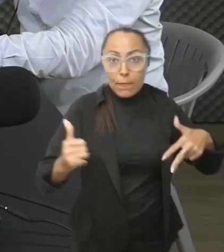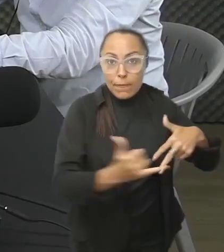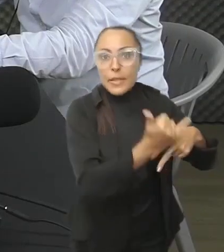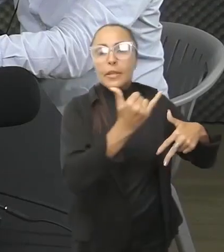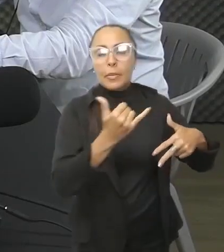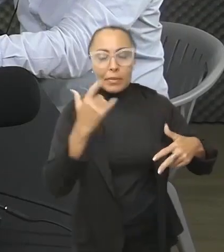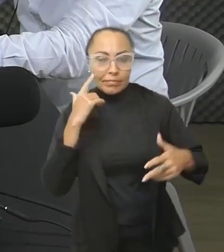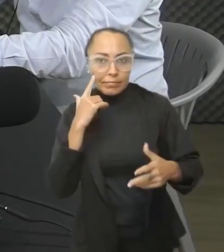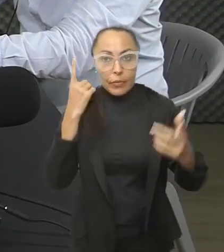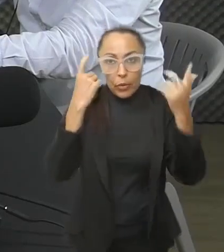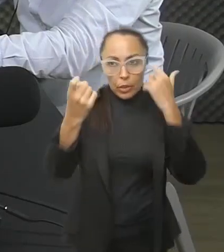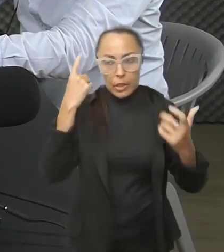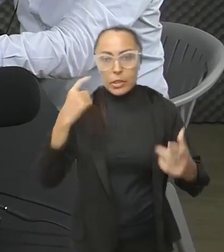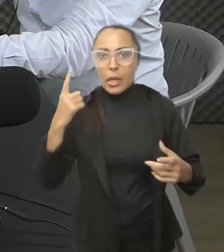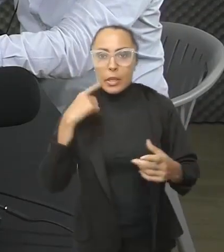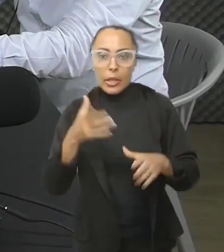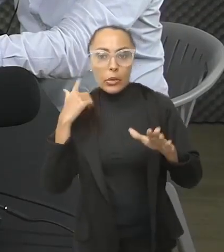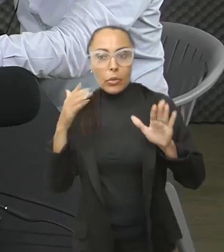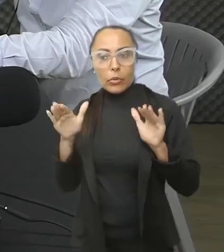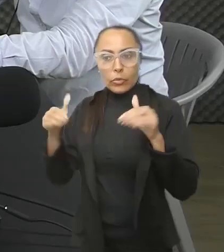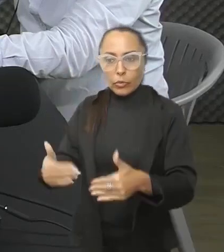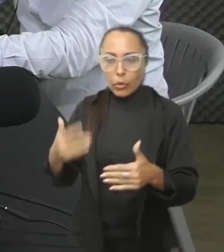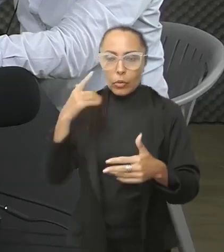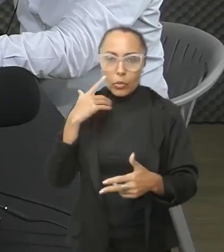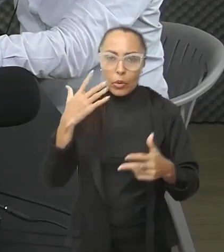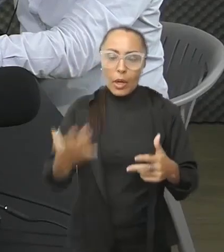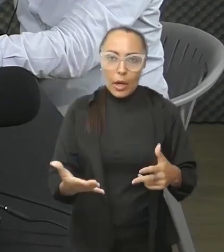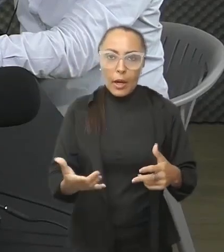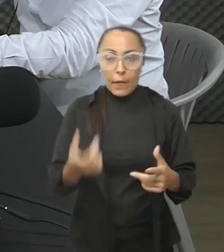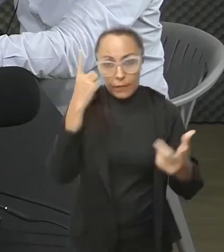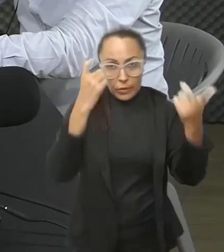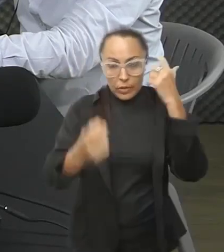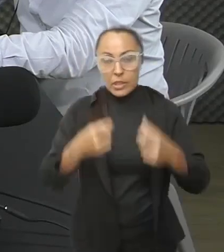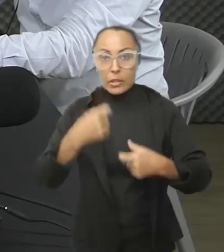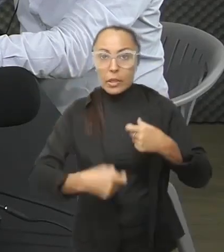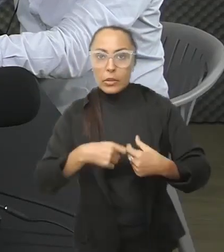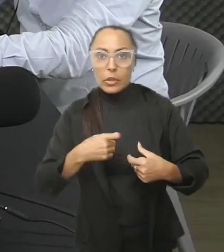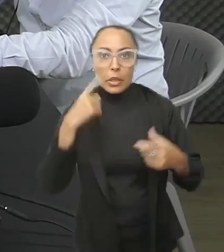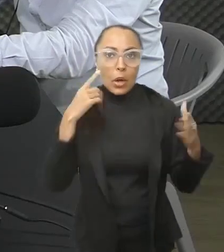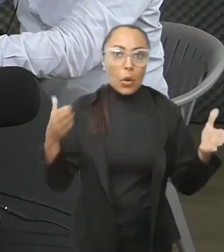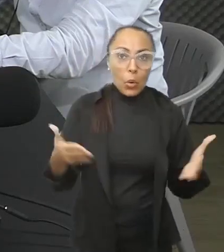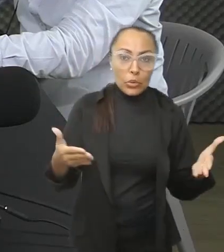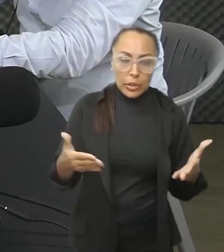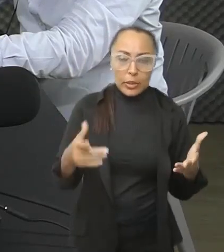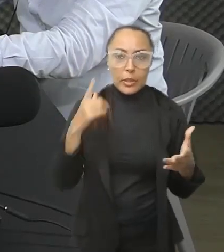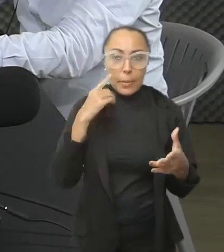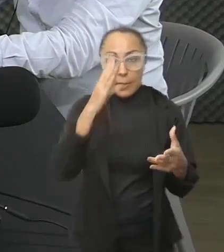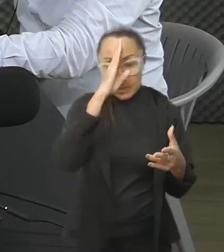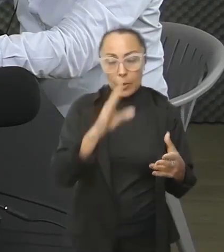violências, e ela tem como um grande foco a questão das violências sexuais, que hoje em dia, e principalmente no período pandêmico, e a gente,